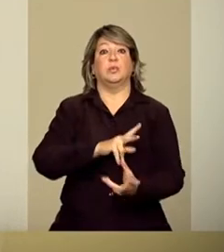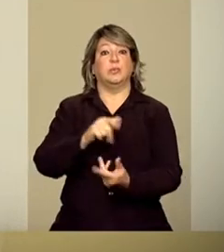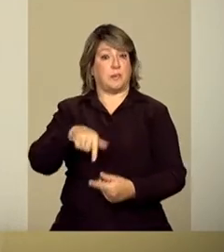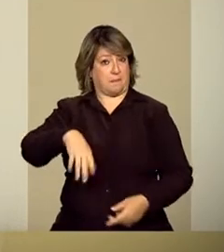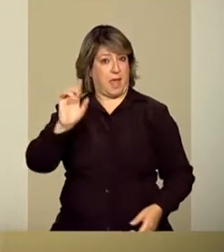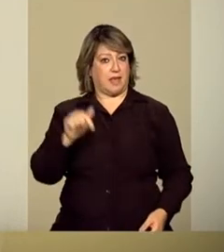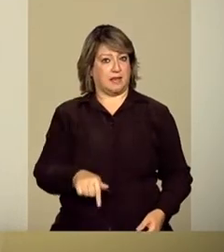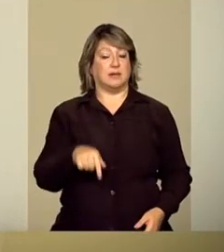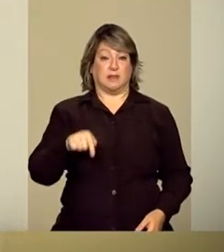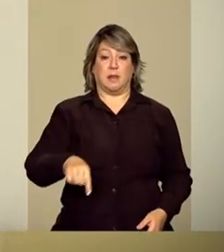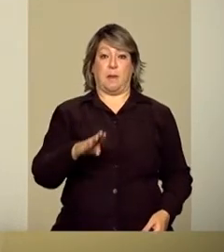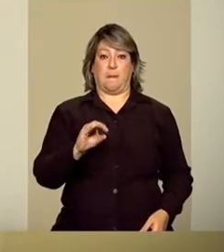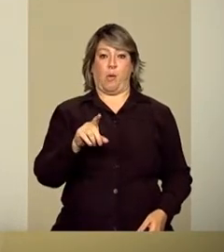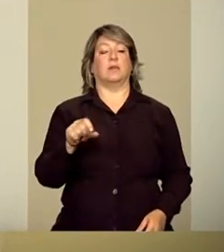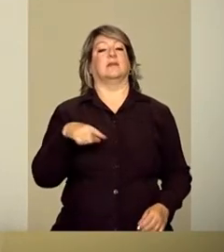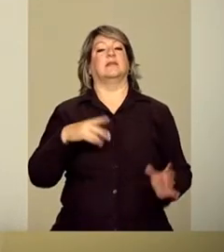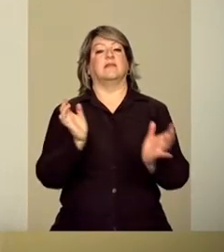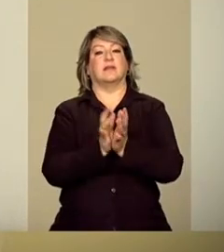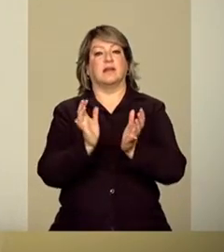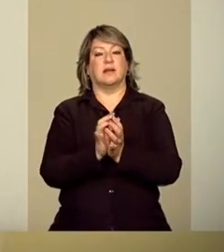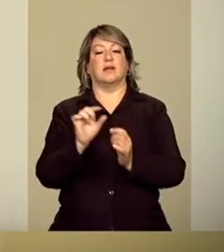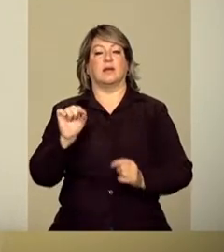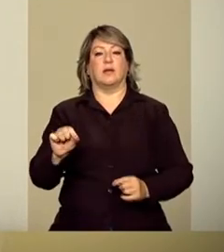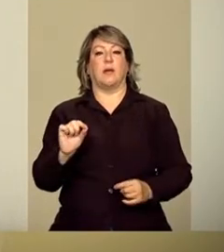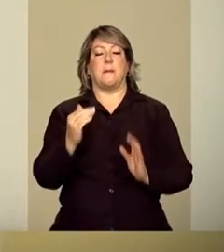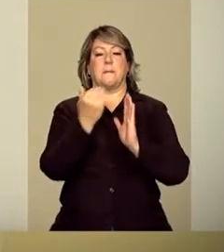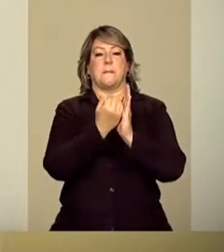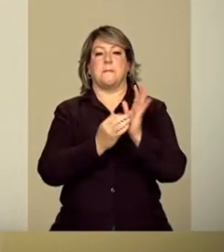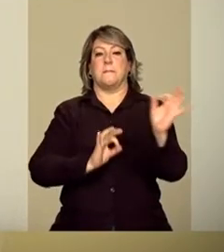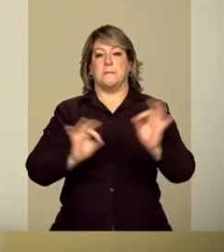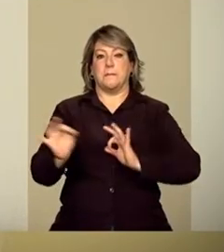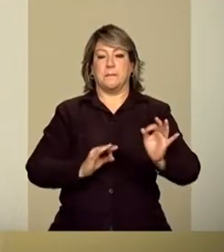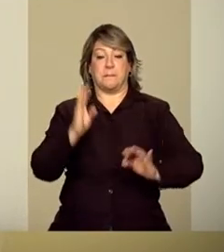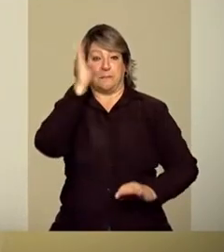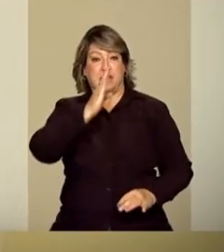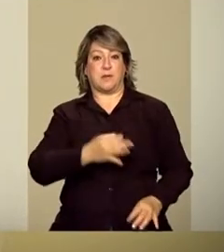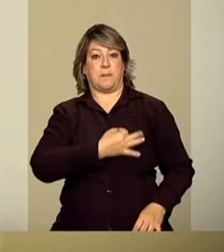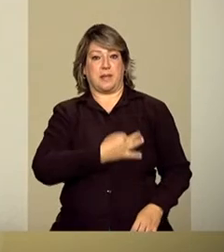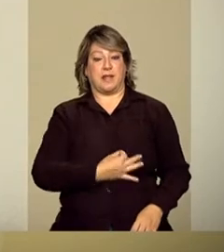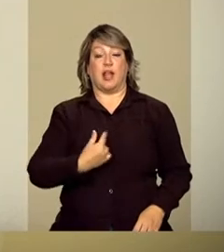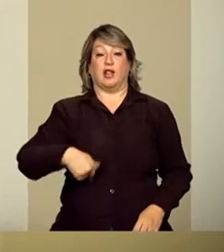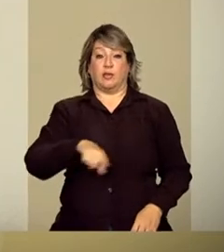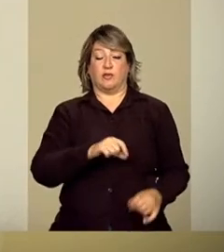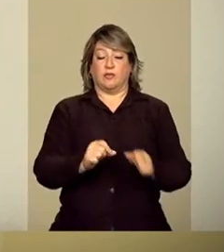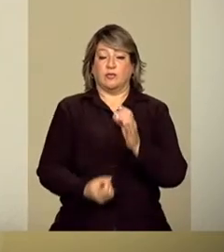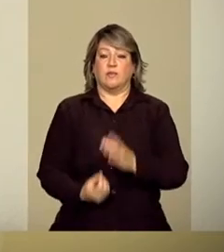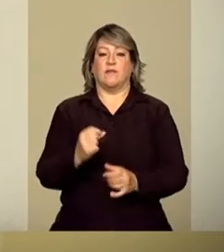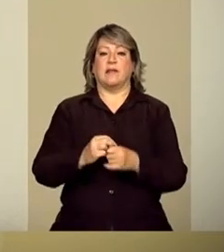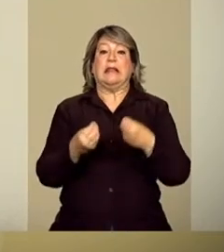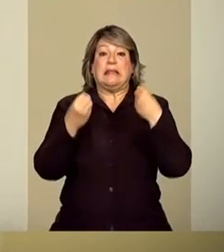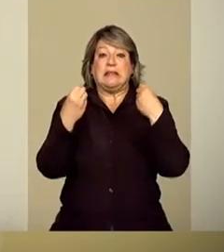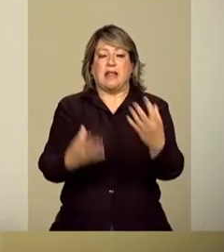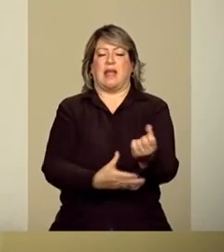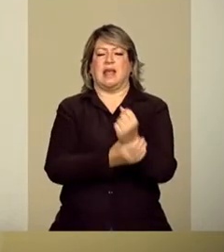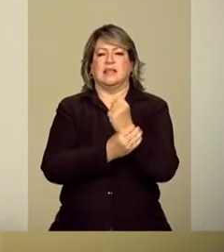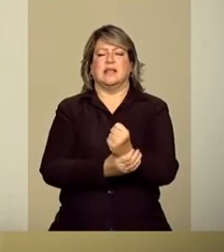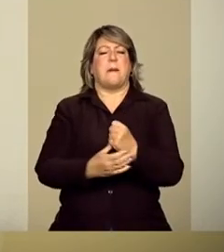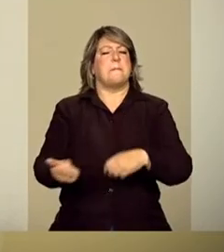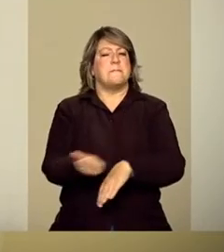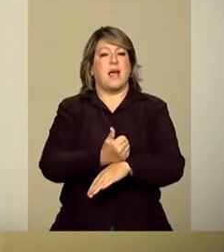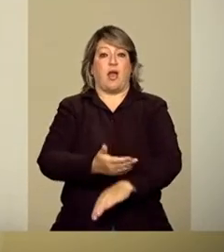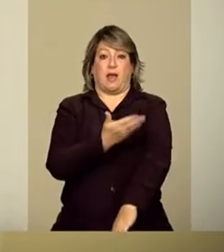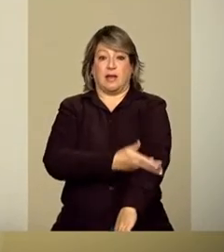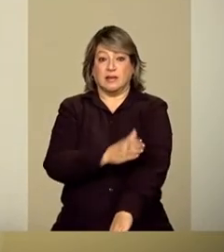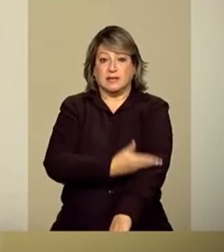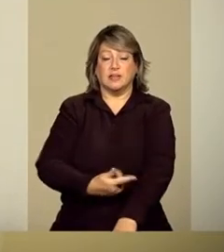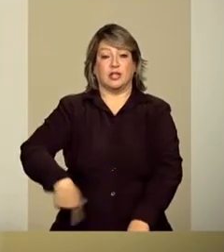Atleta Pódio faz parte do Plano Brasil Medalhas, que nós lançamos para garantir as melhores condições de treinamento para